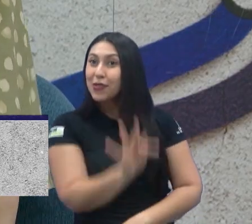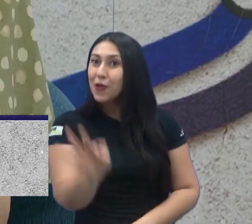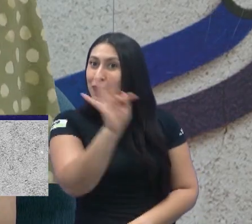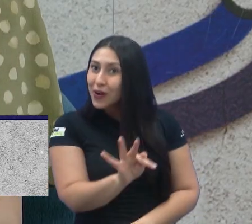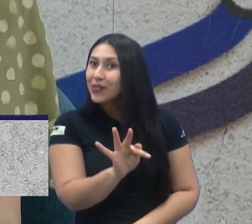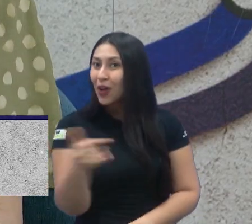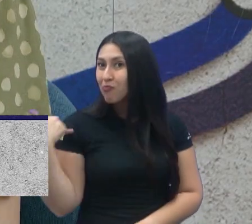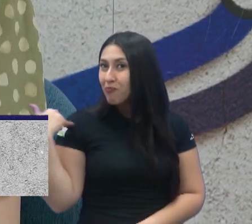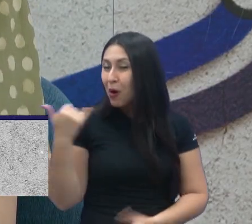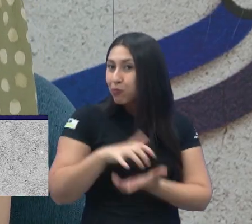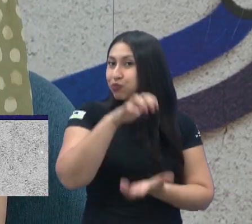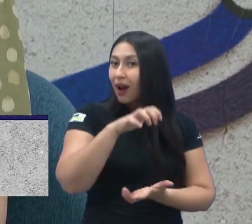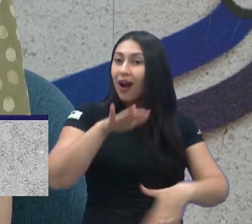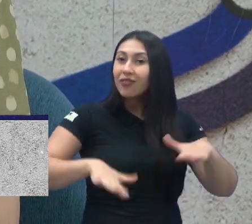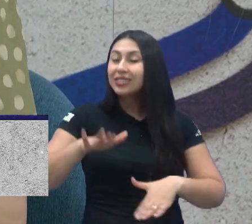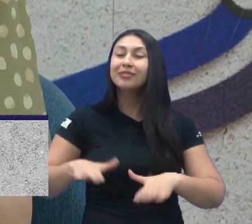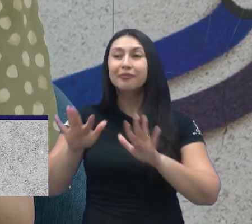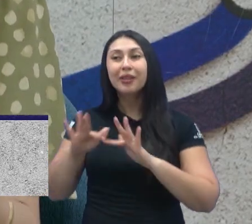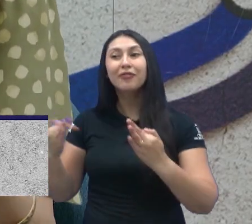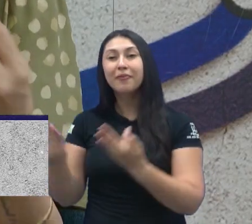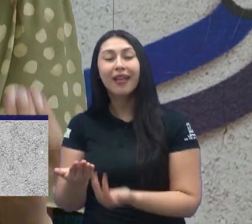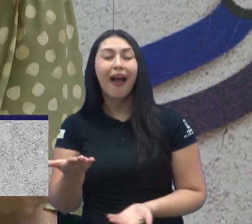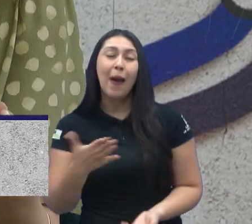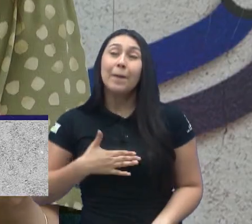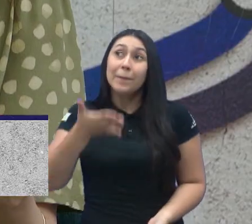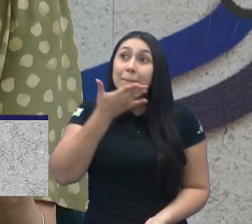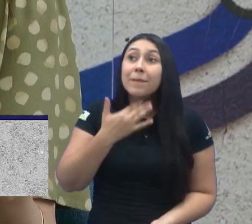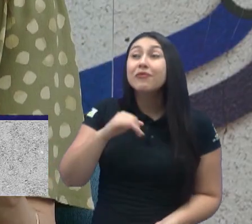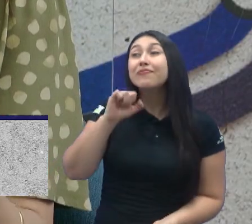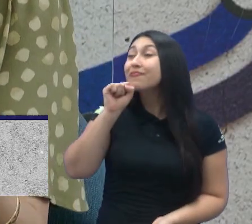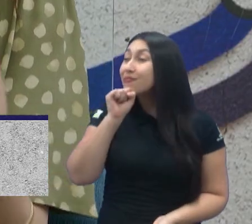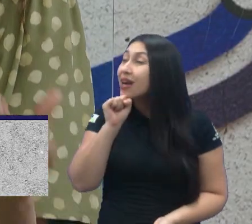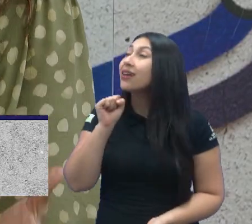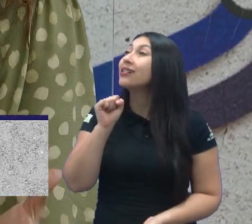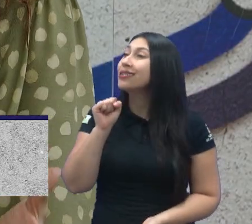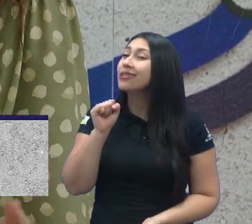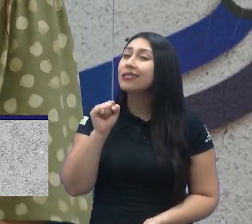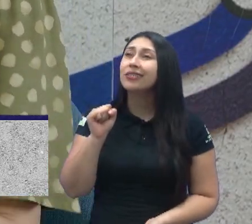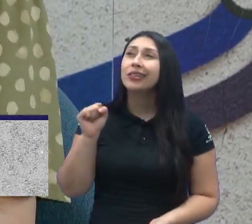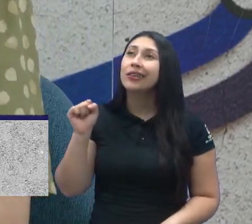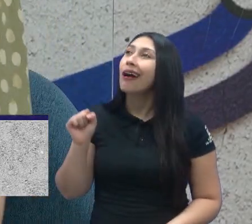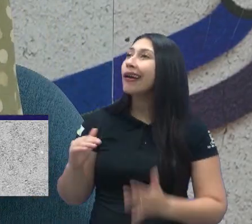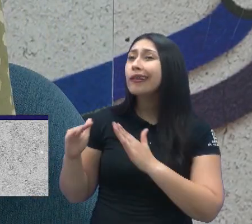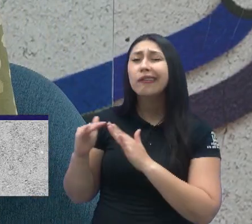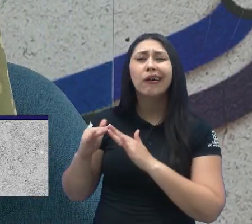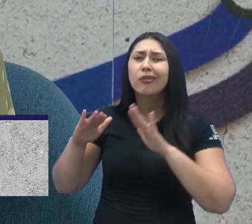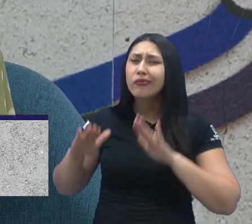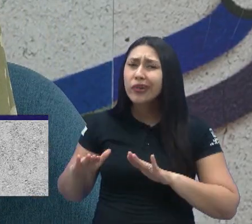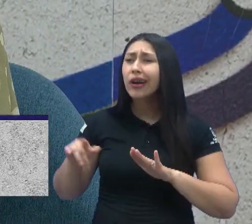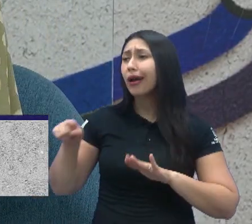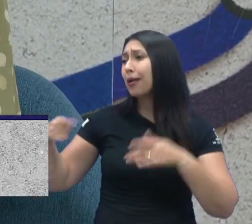aí, às vezes, a família chega, né, e diz, olha, meu pai está ficando muito dentro de casa, acho que ele tem que fazer